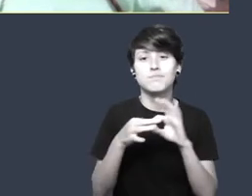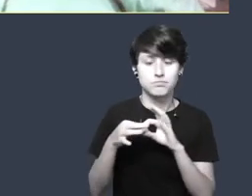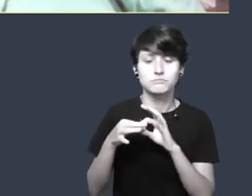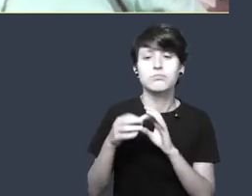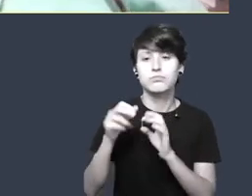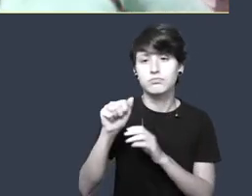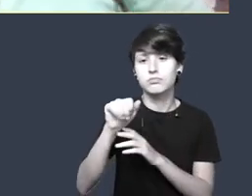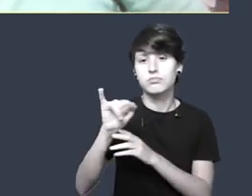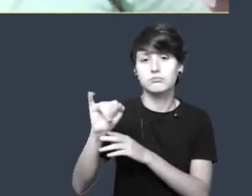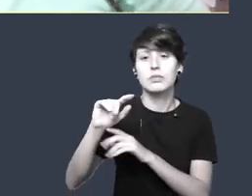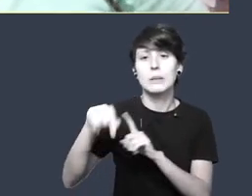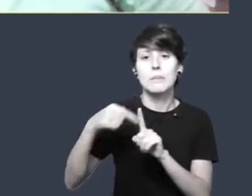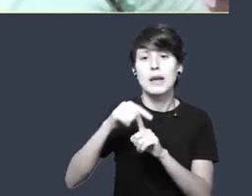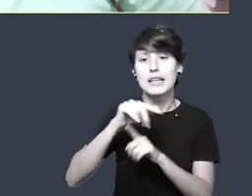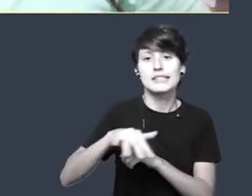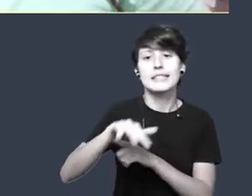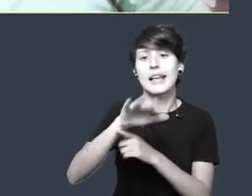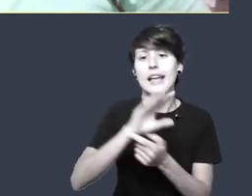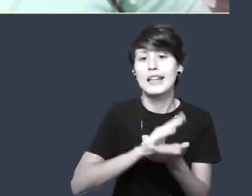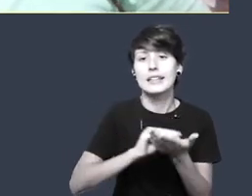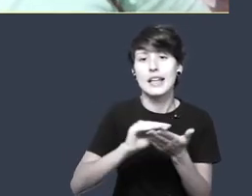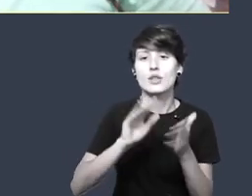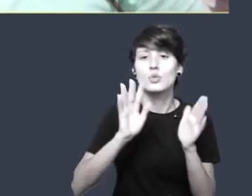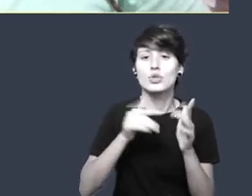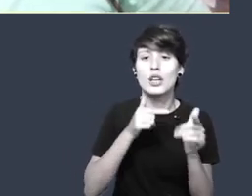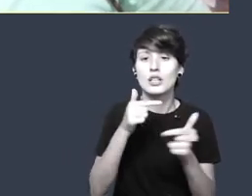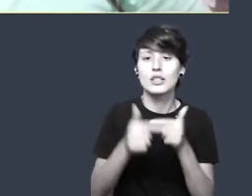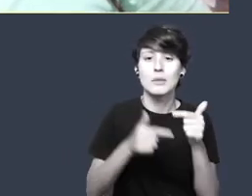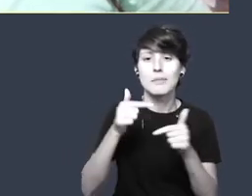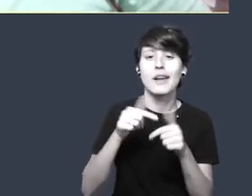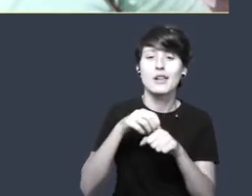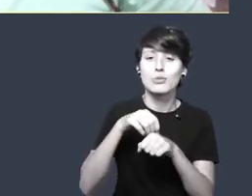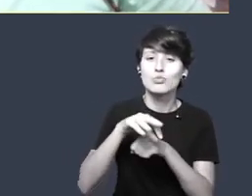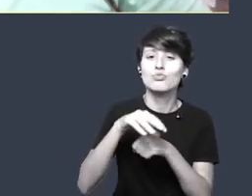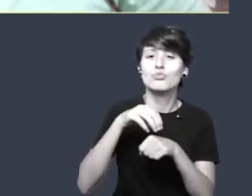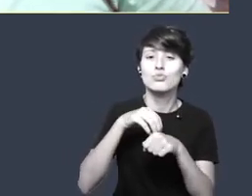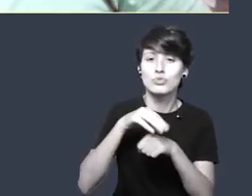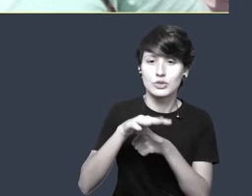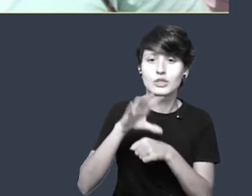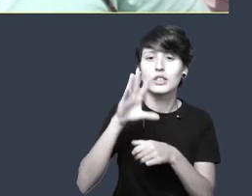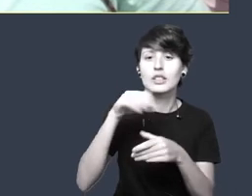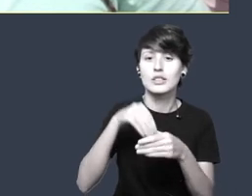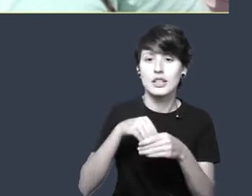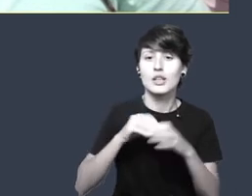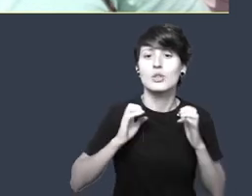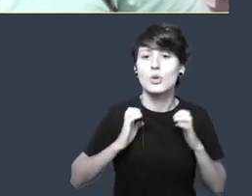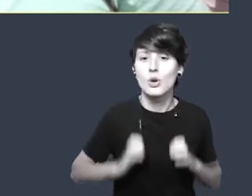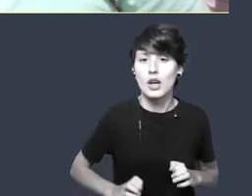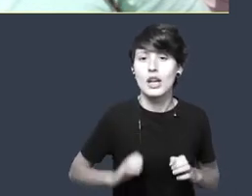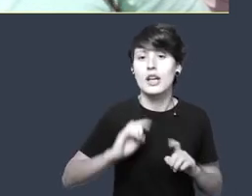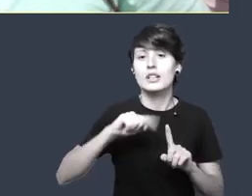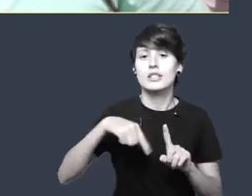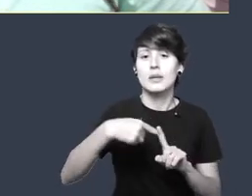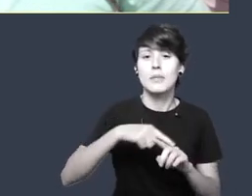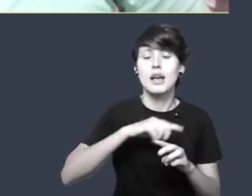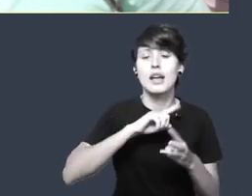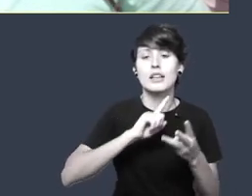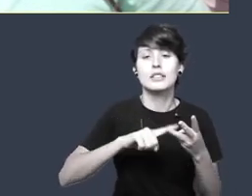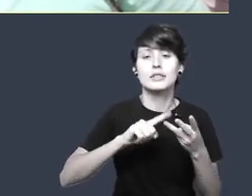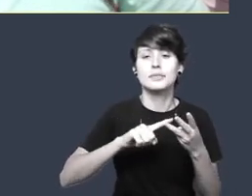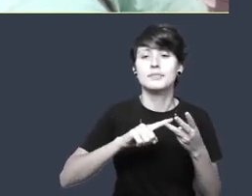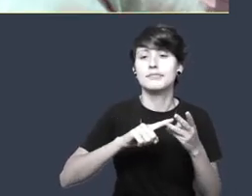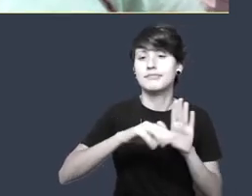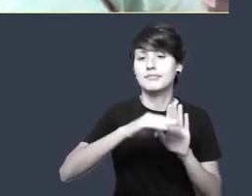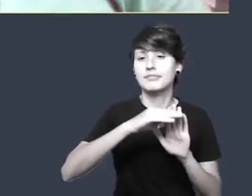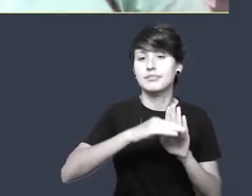quanto a área de dados que eles já trabalham, de dicas assim mesmo em relação à ética na inteligência artificial, de protocolos